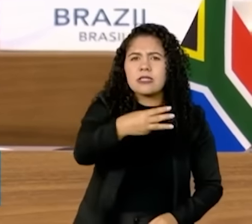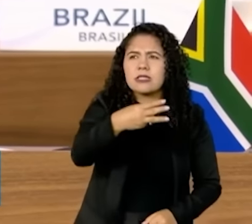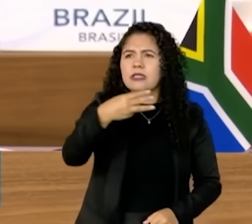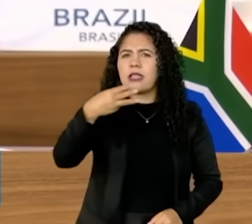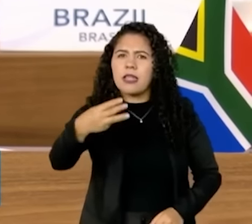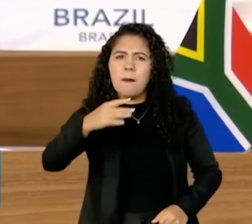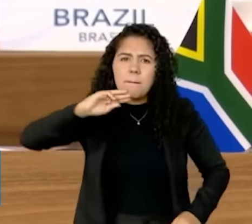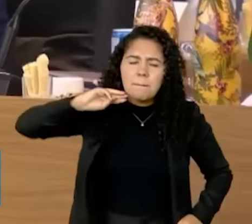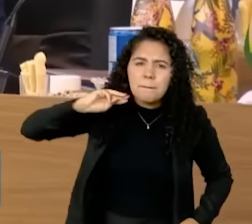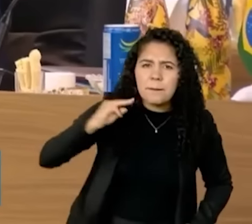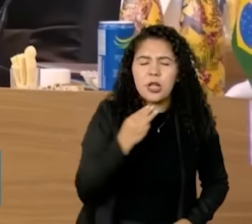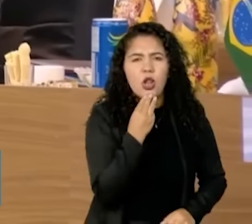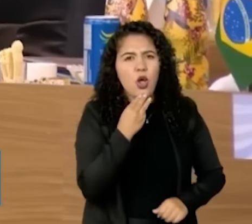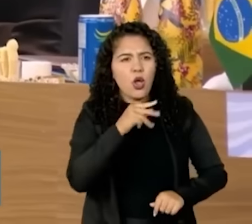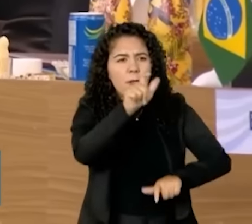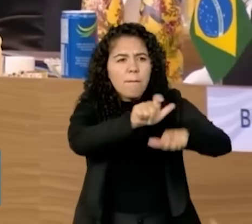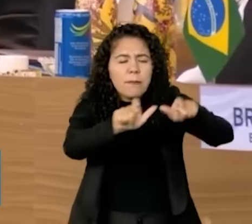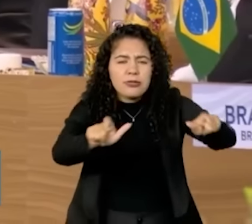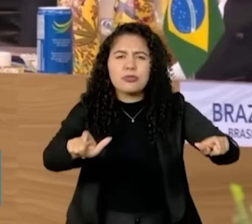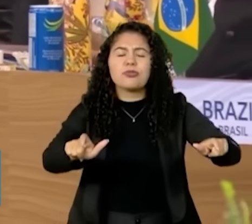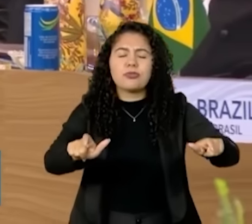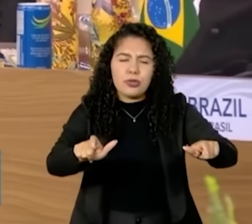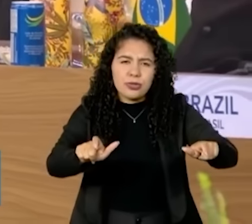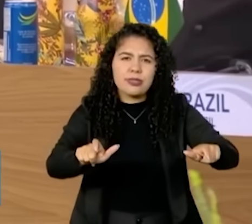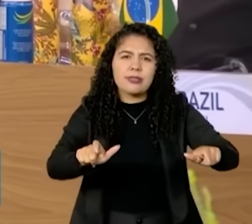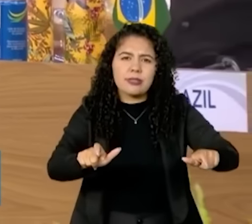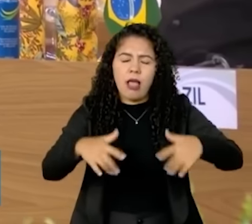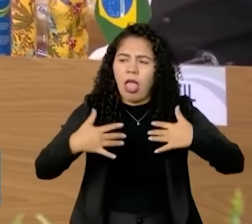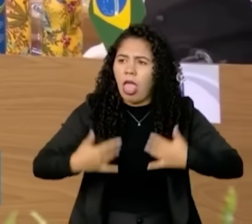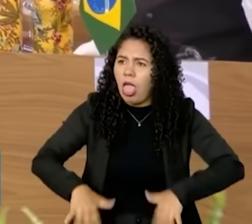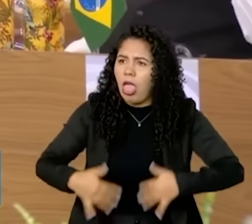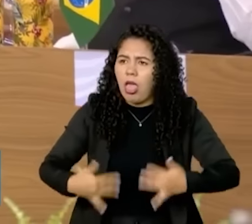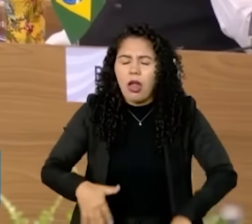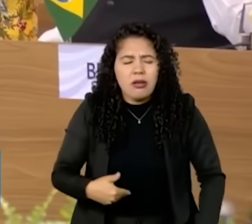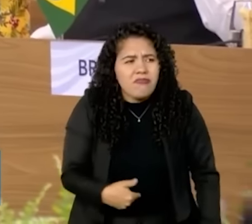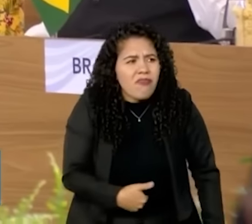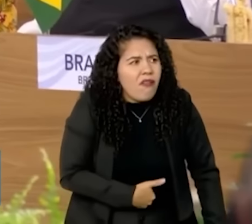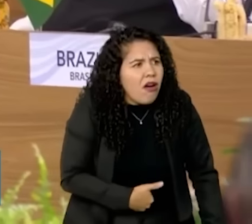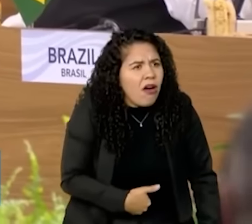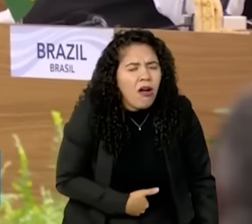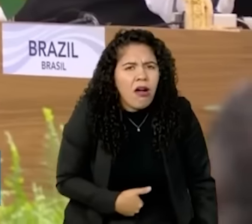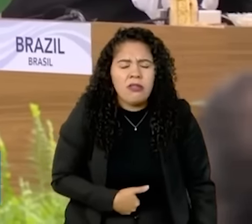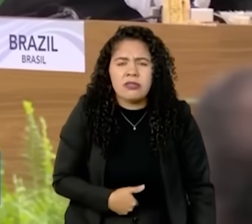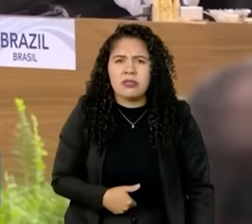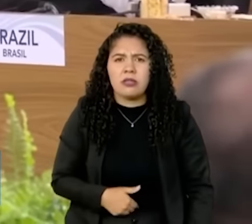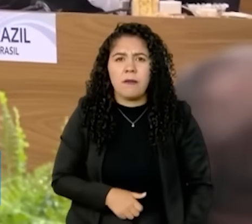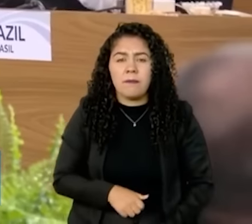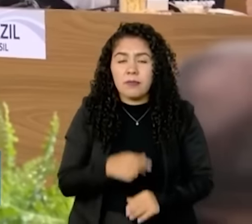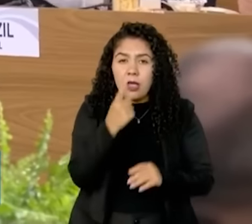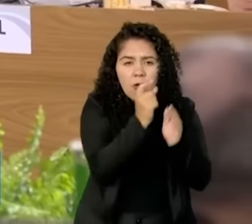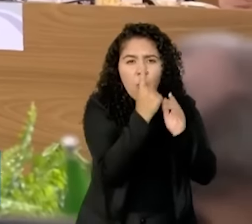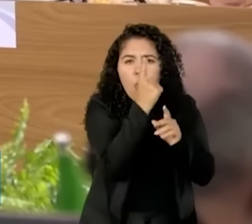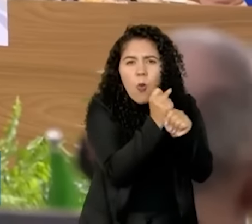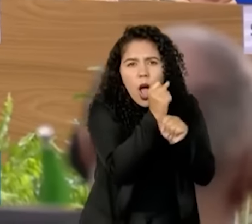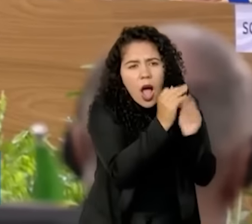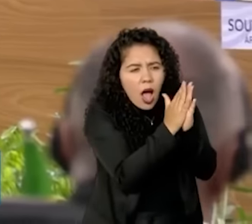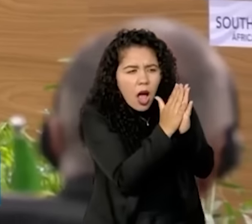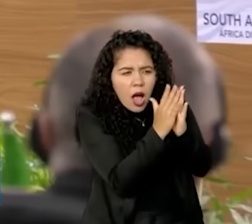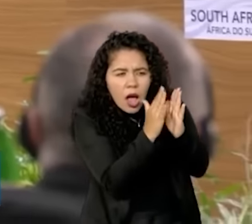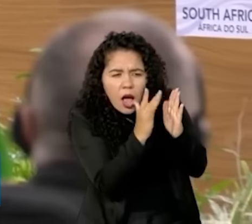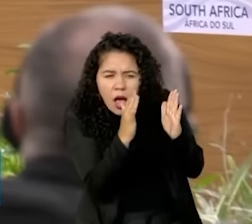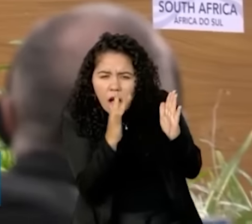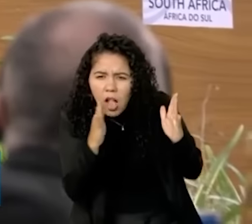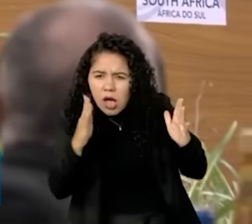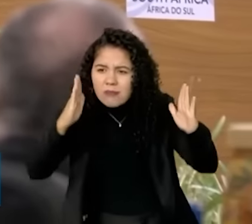33 milhões de pessoas famintas. Em um ano e 11 meses, o